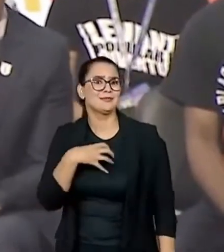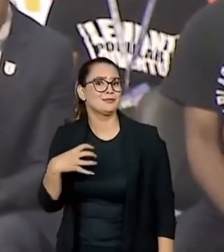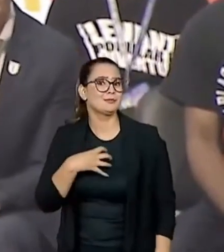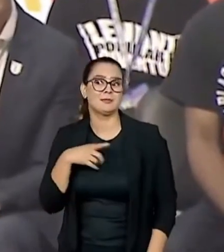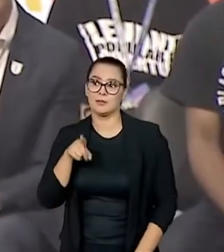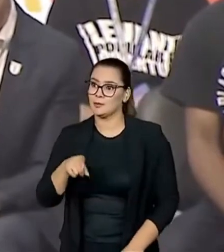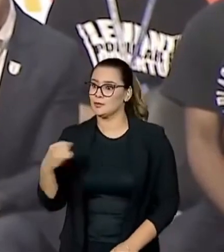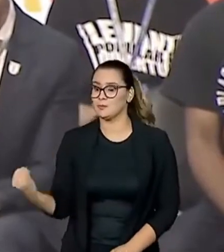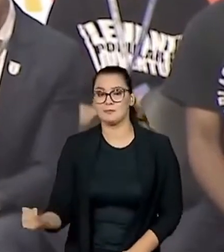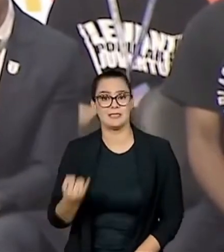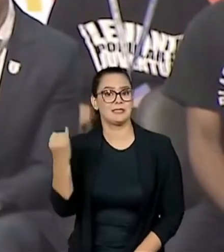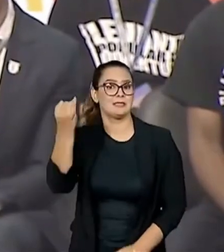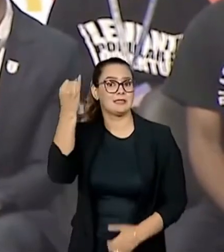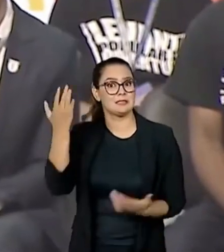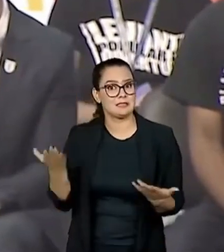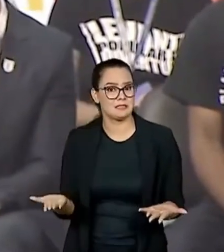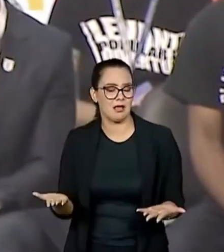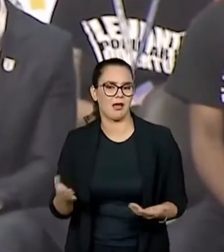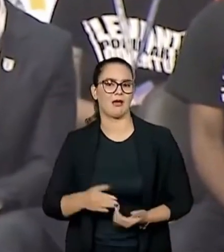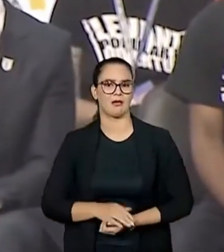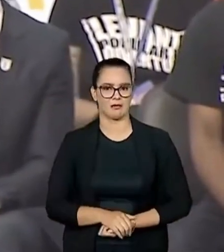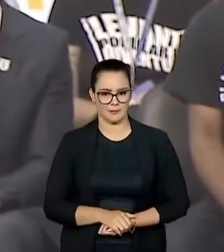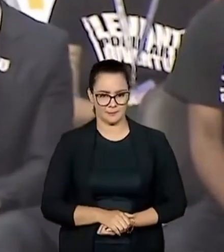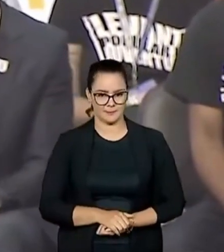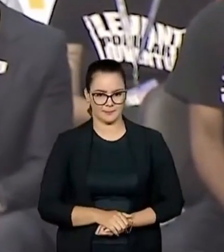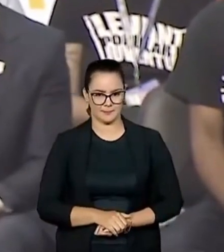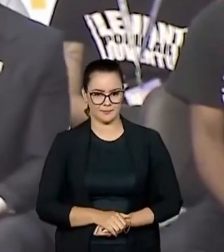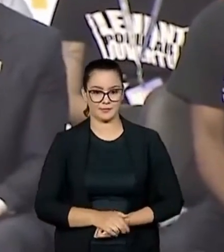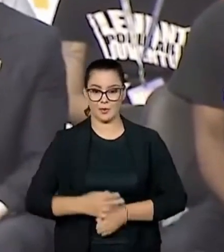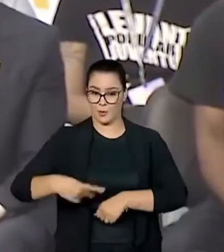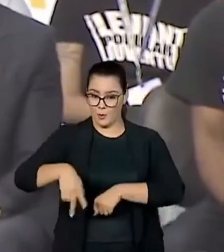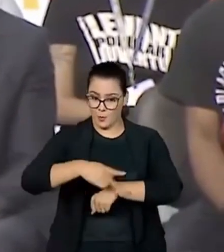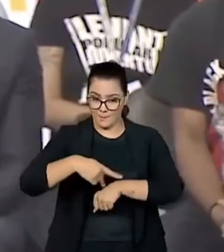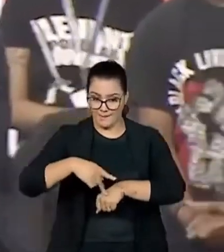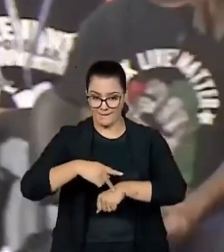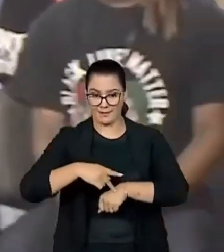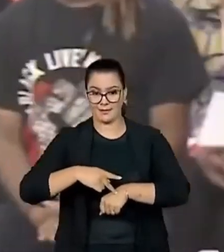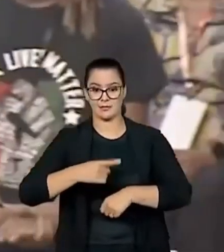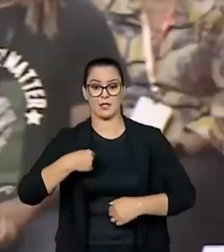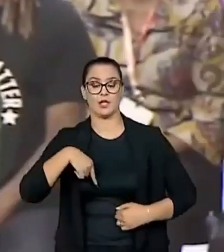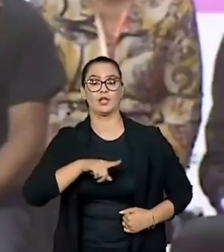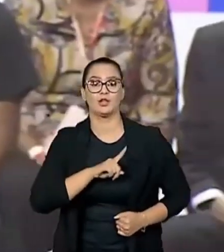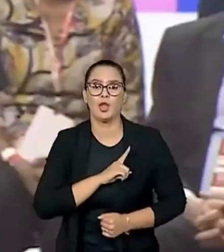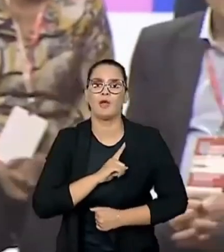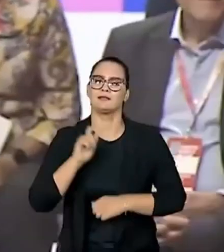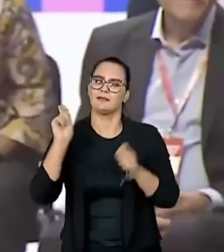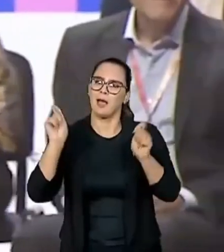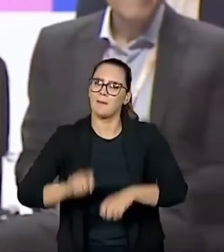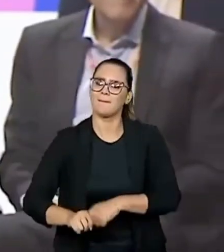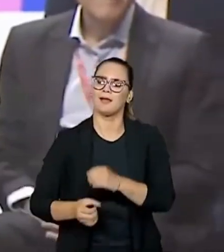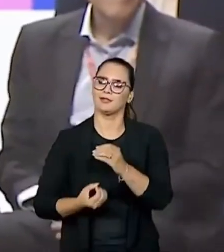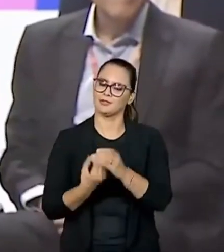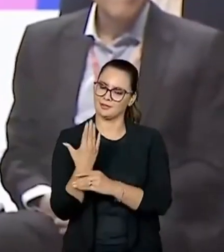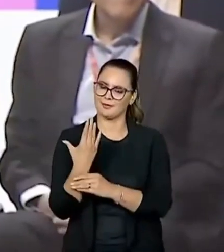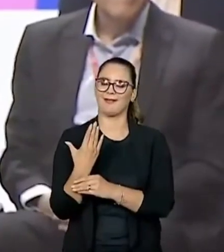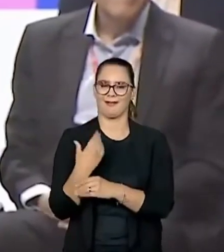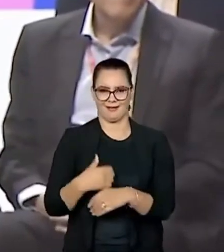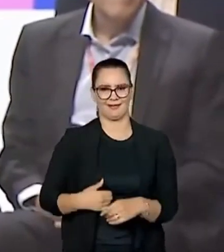é isso que precisa. O que esse país está a ter, nós somos capazes de construir.